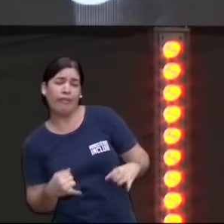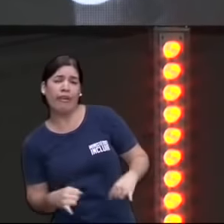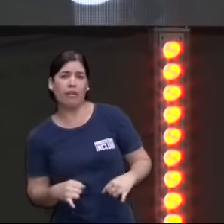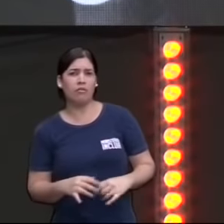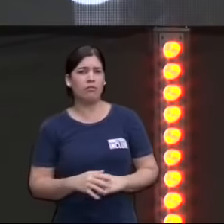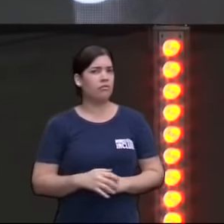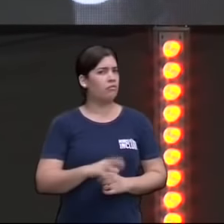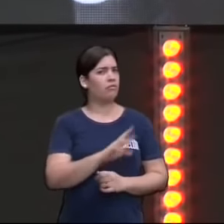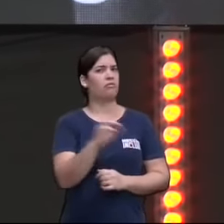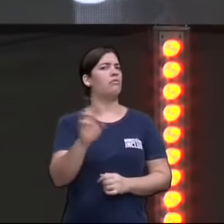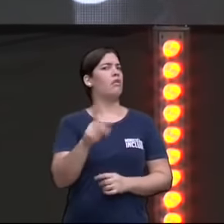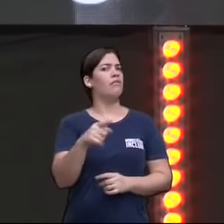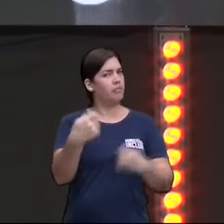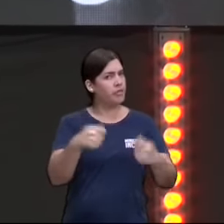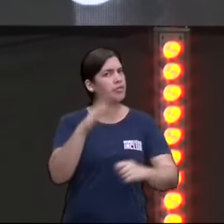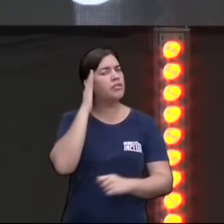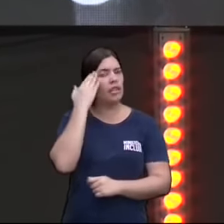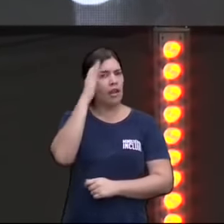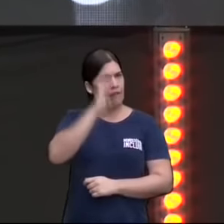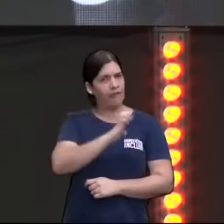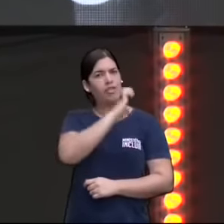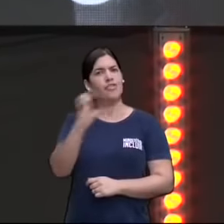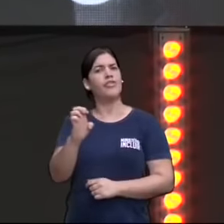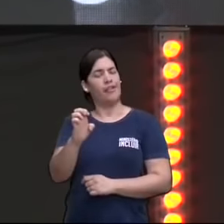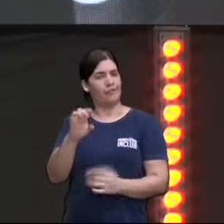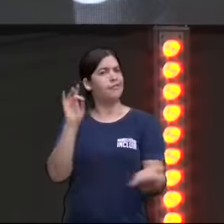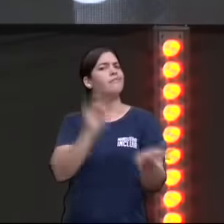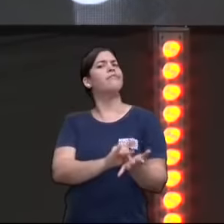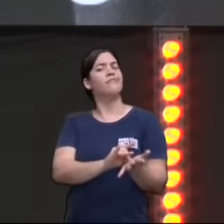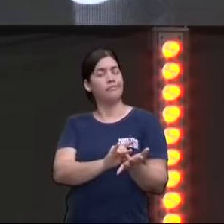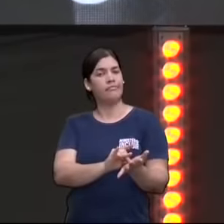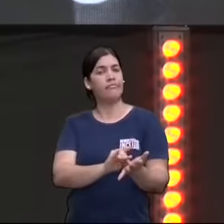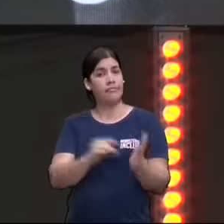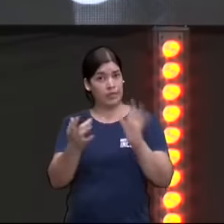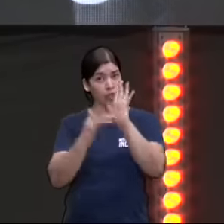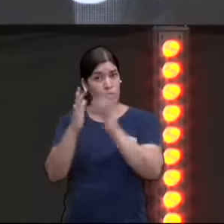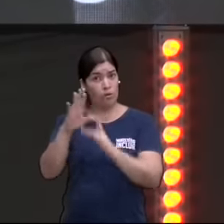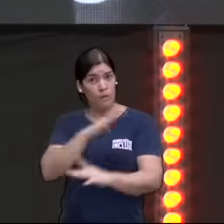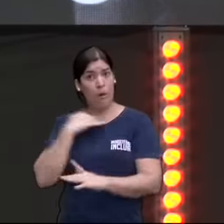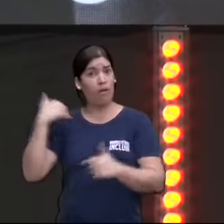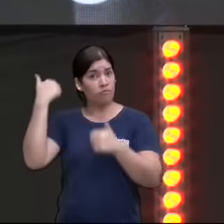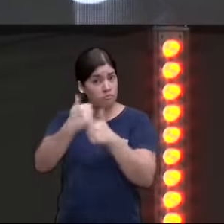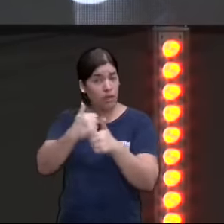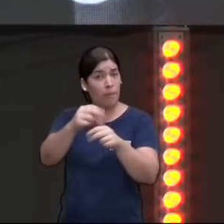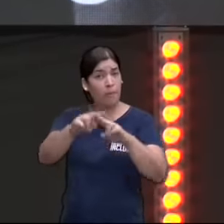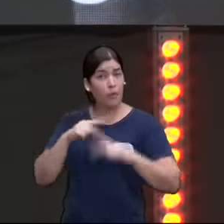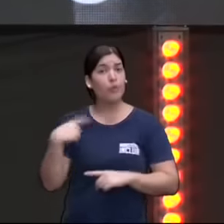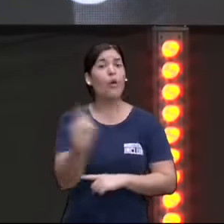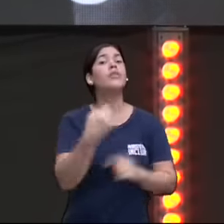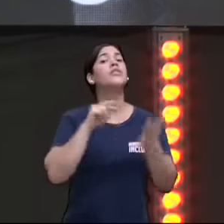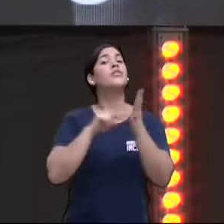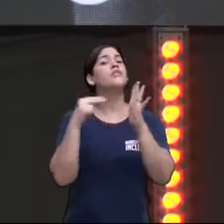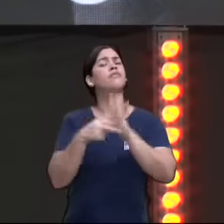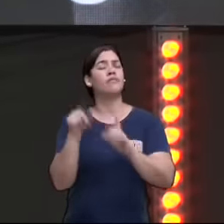Você precisa entender o Evangelho como ele é. Jesus morreu por nós, e o que isso quer